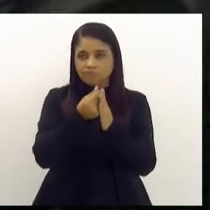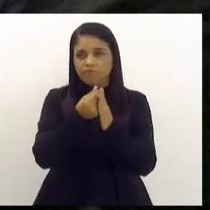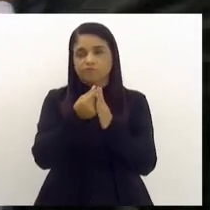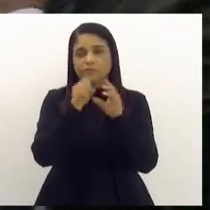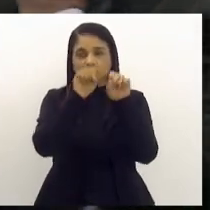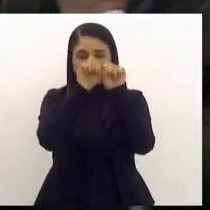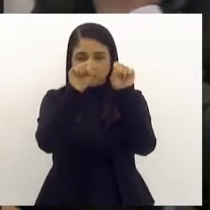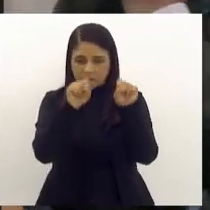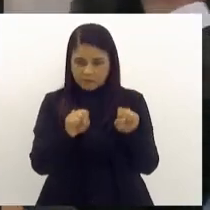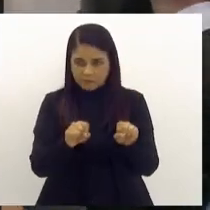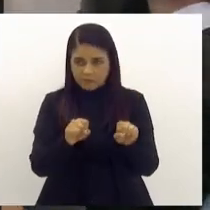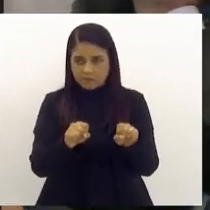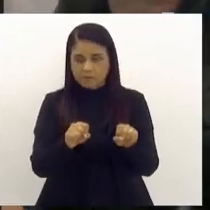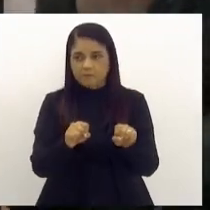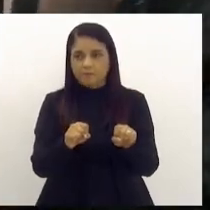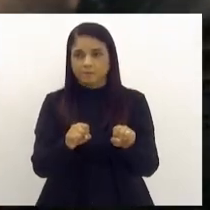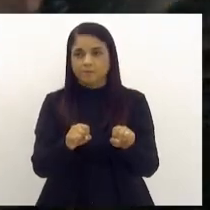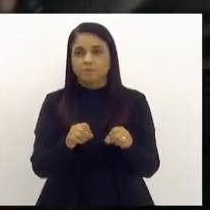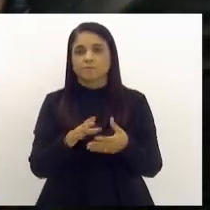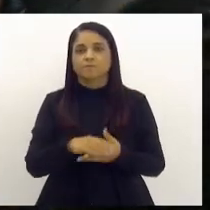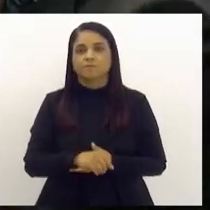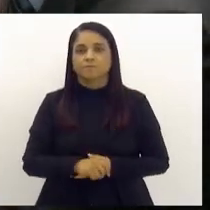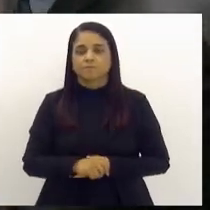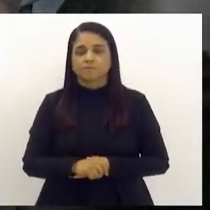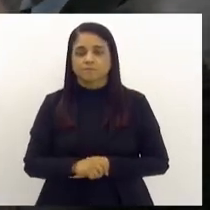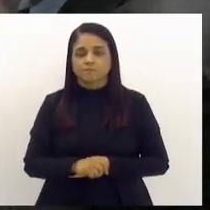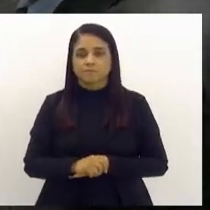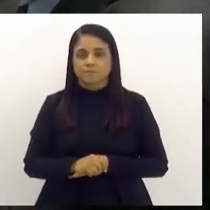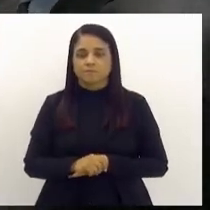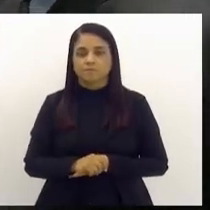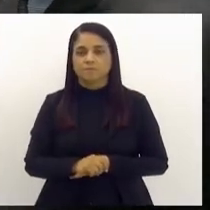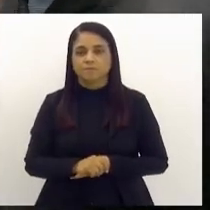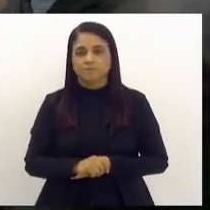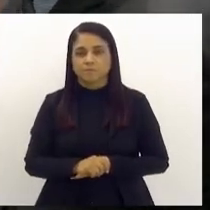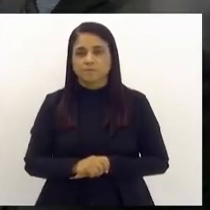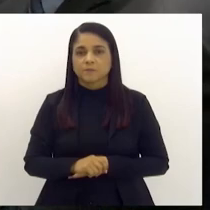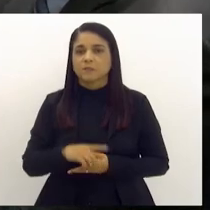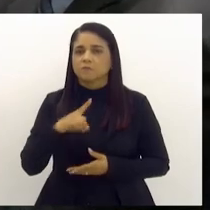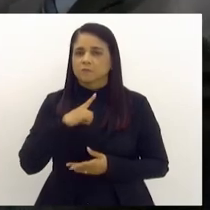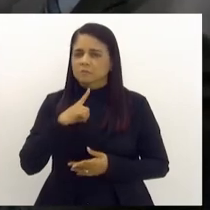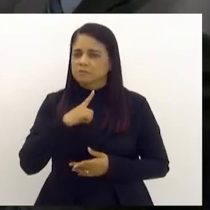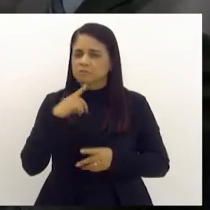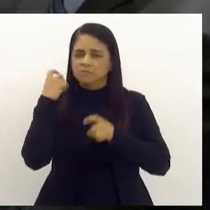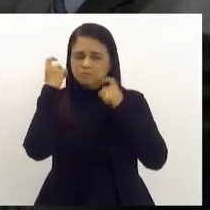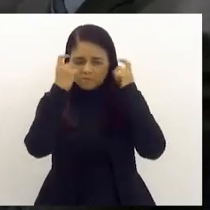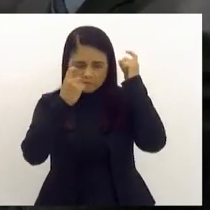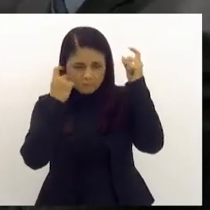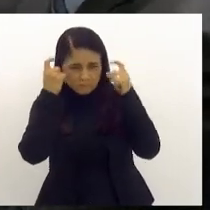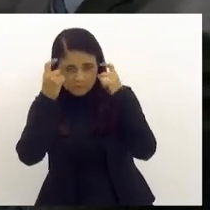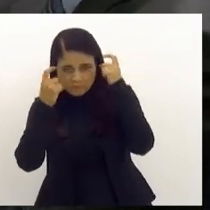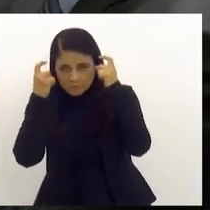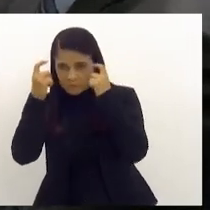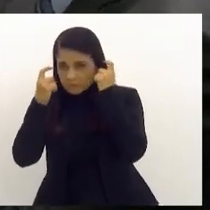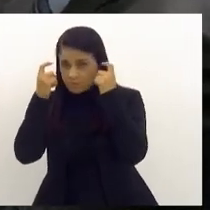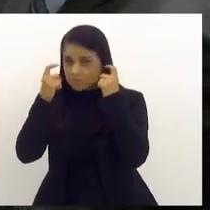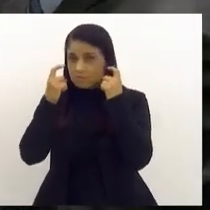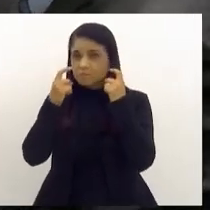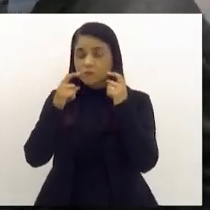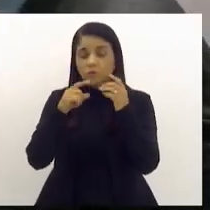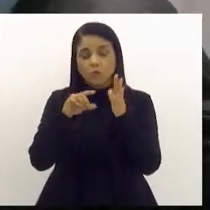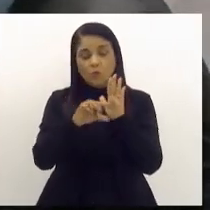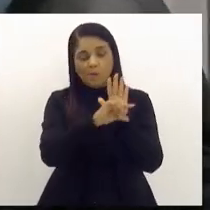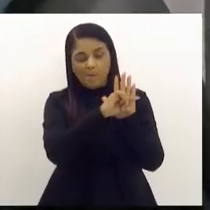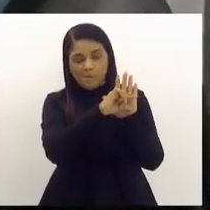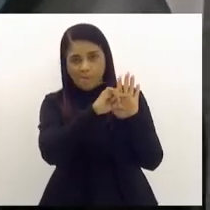sistema. Mas, senhor presidente, eu tenho uma preocupação com o